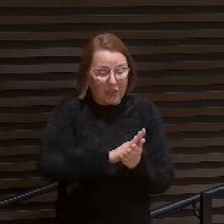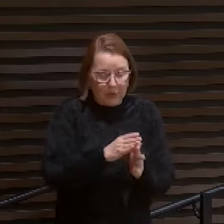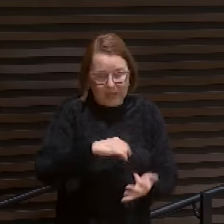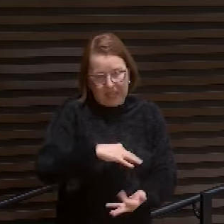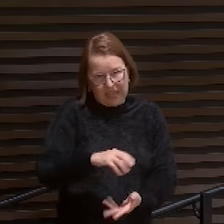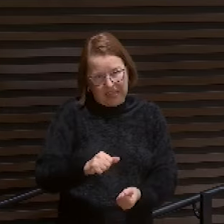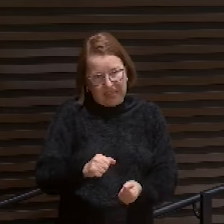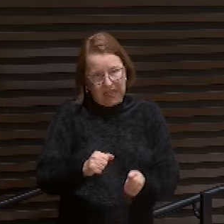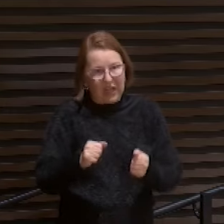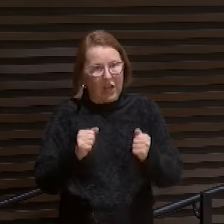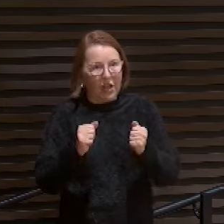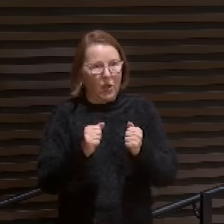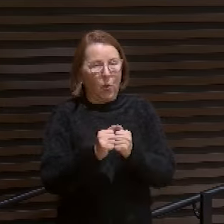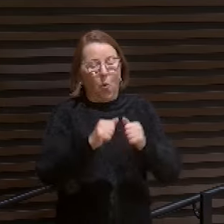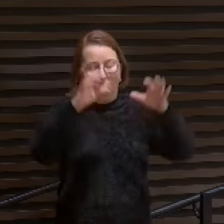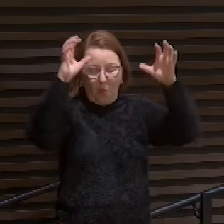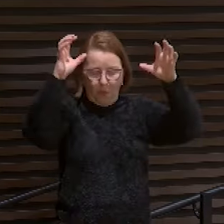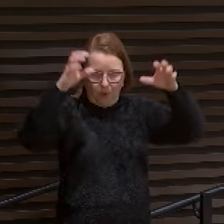dilúvio.